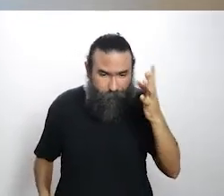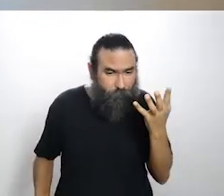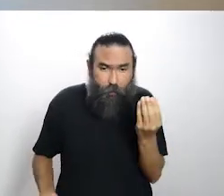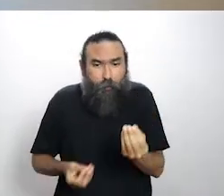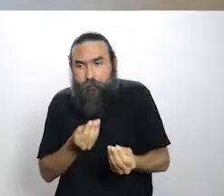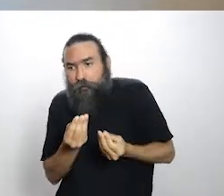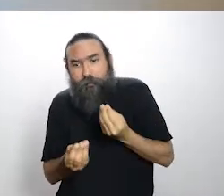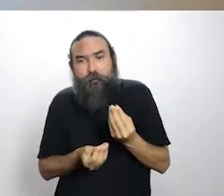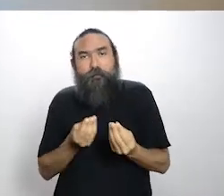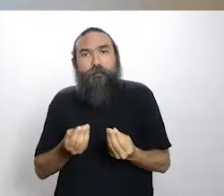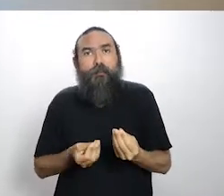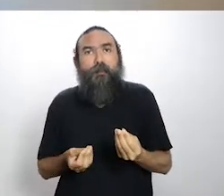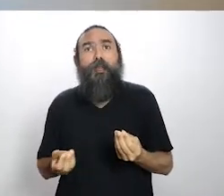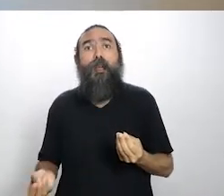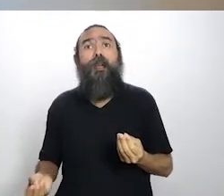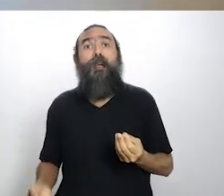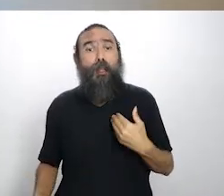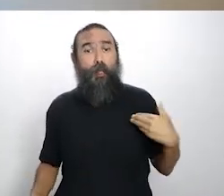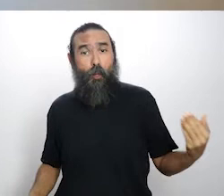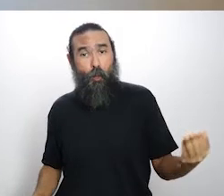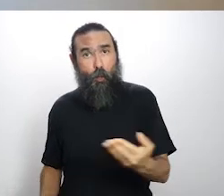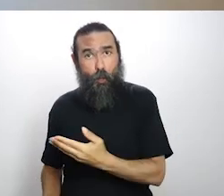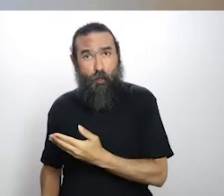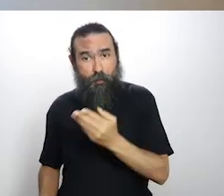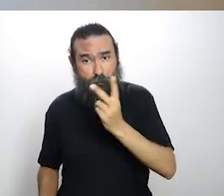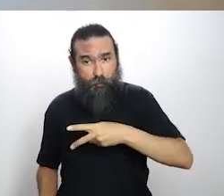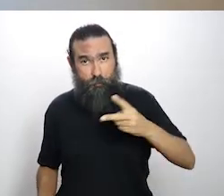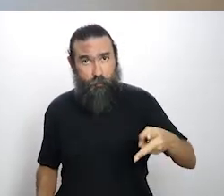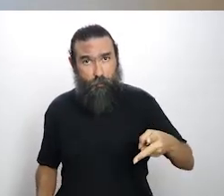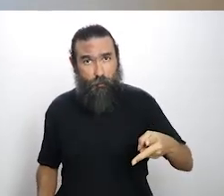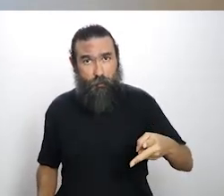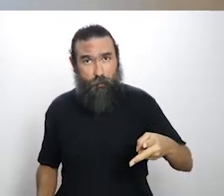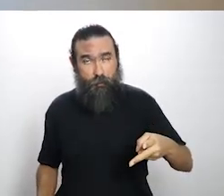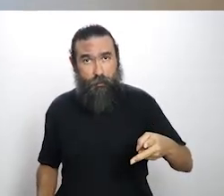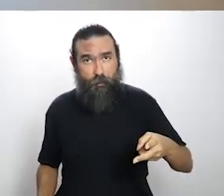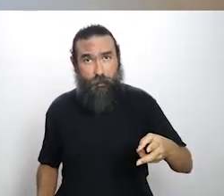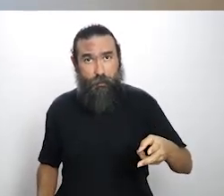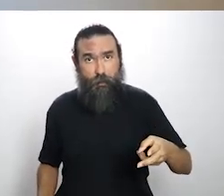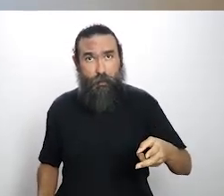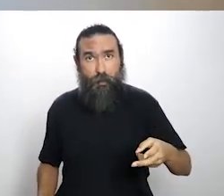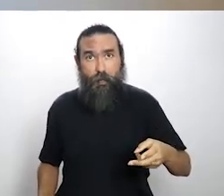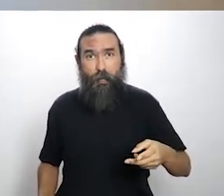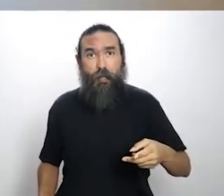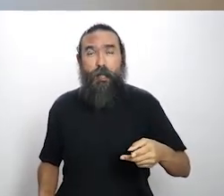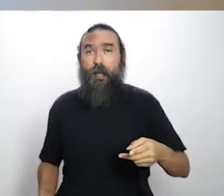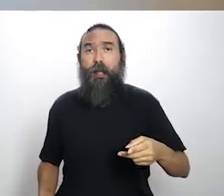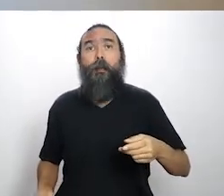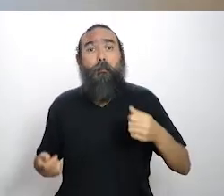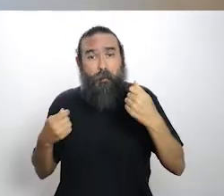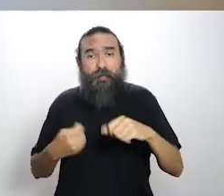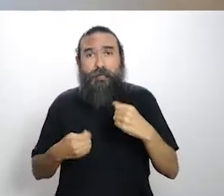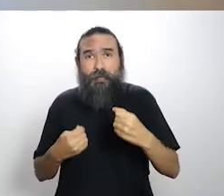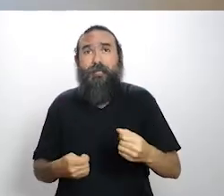as coisas externas. Precisa, mas é uma decisão nossa também.